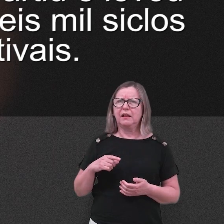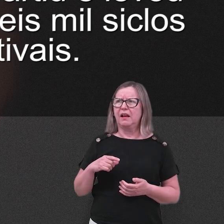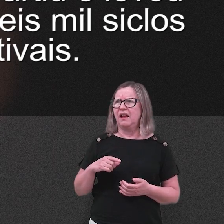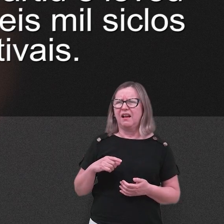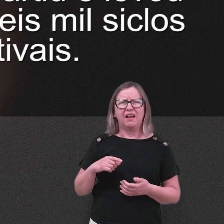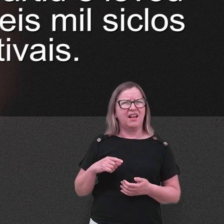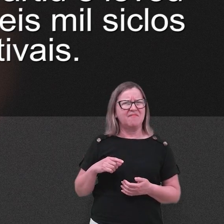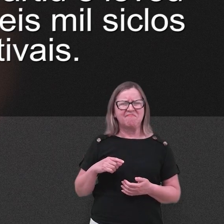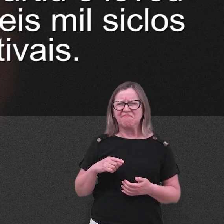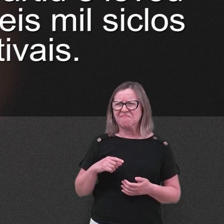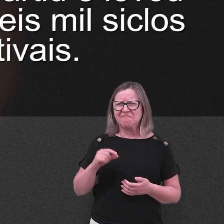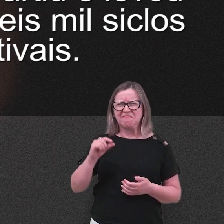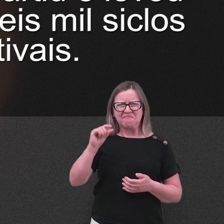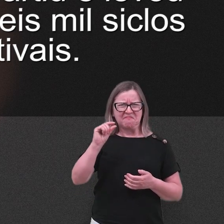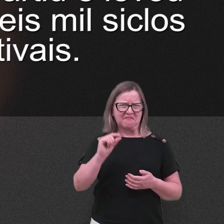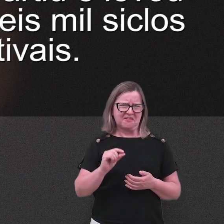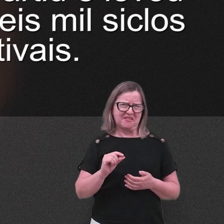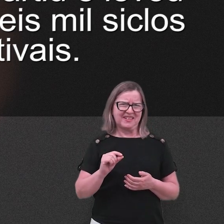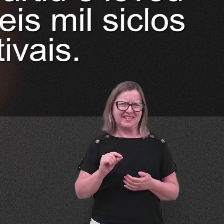eita pobreza da bexiga, viu?